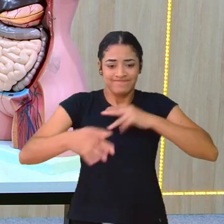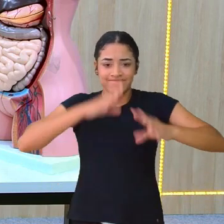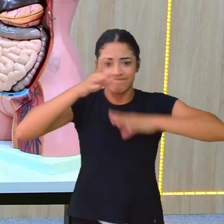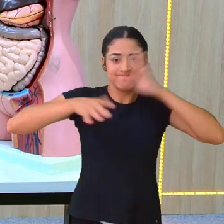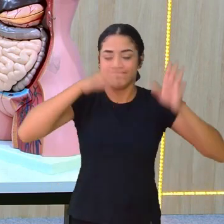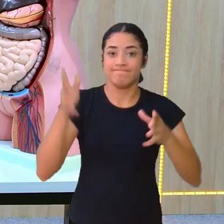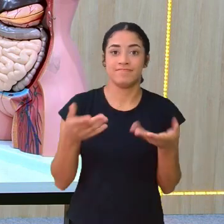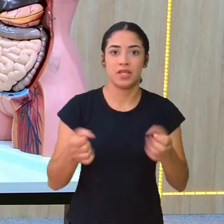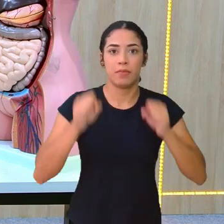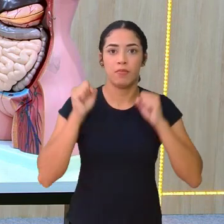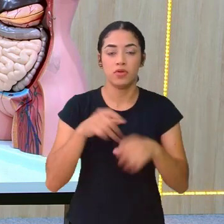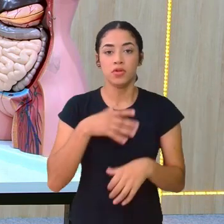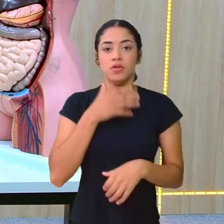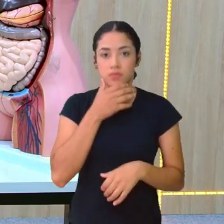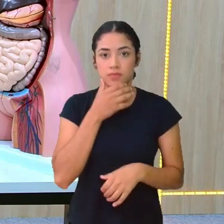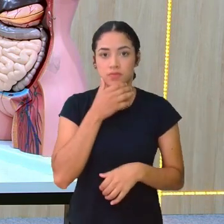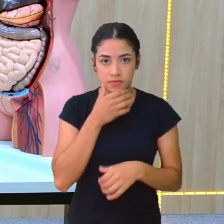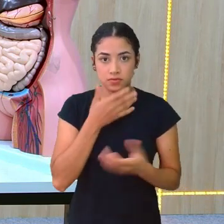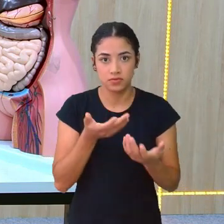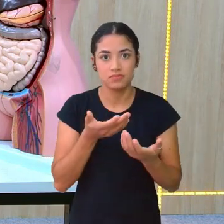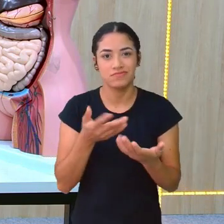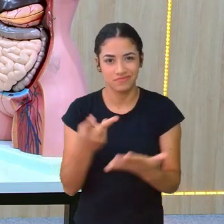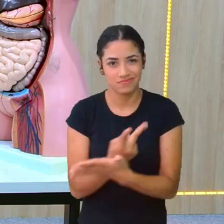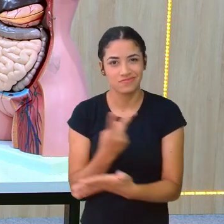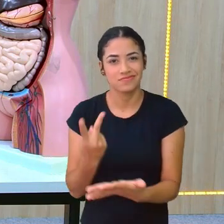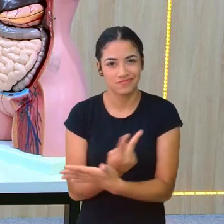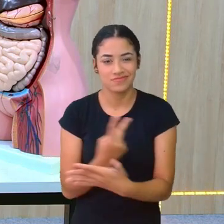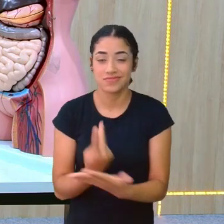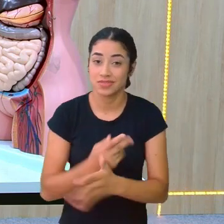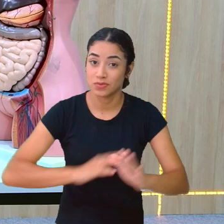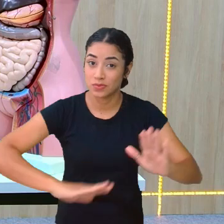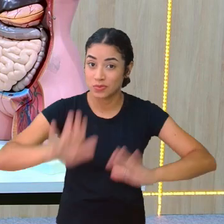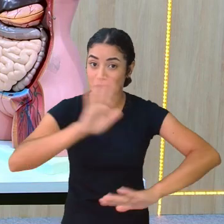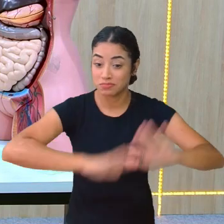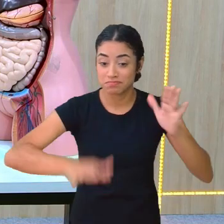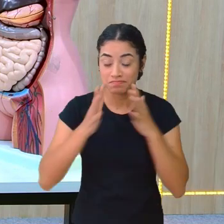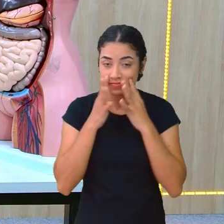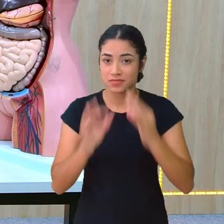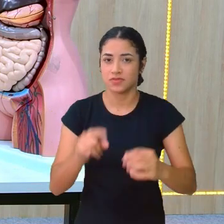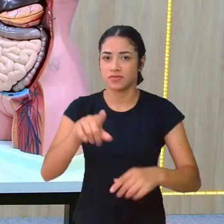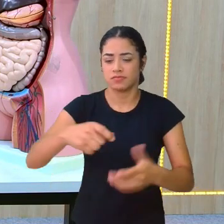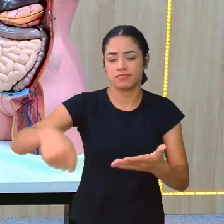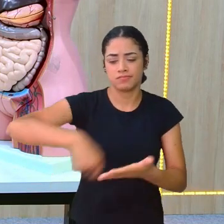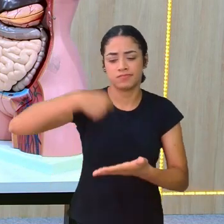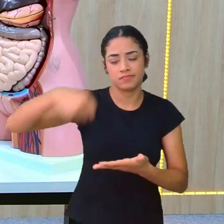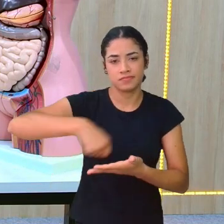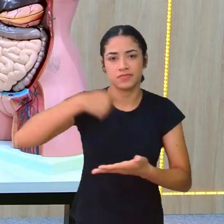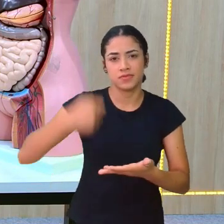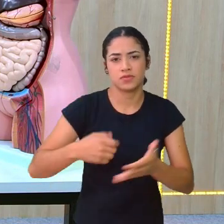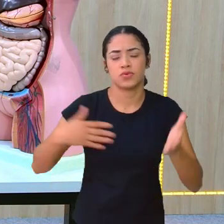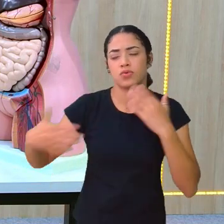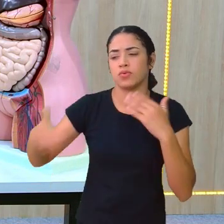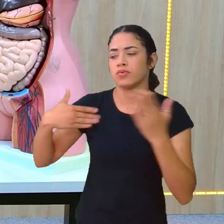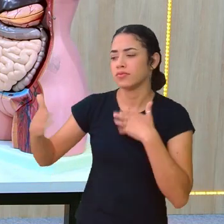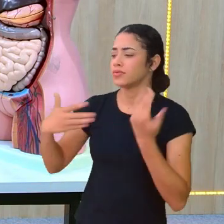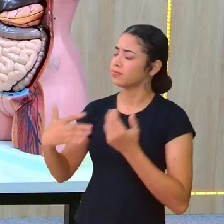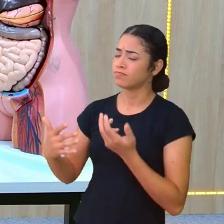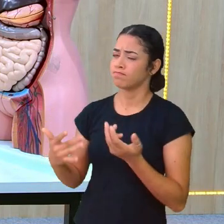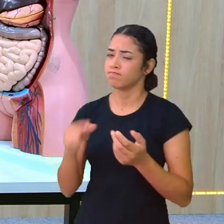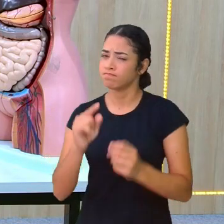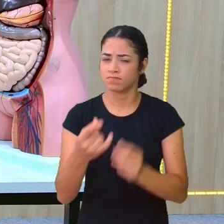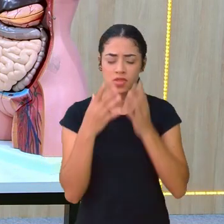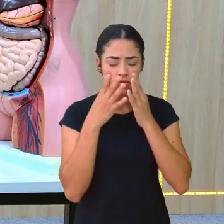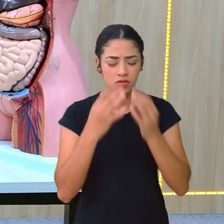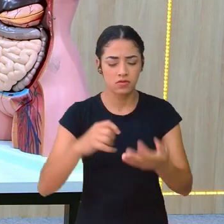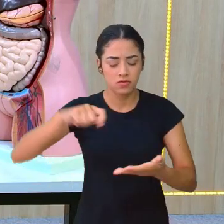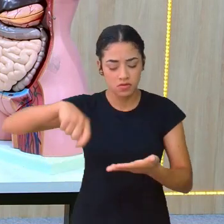hora que estiver saboreando aí um prato, comendo, não ficar conversando. Então, na hora que o alimento está na boca, vamos, né,